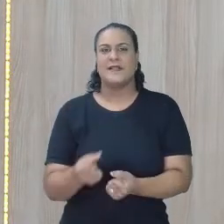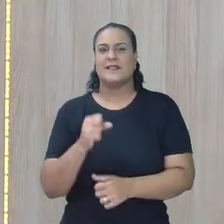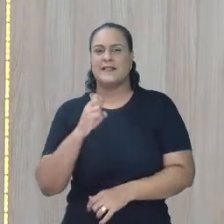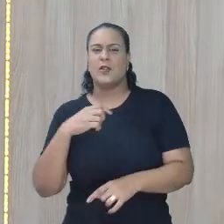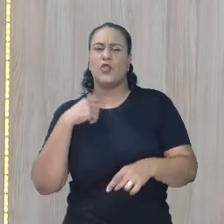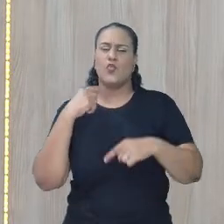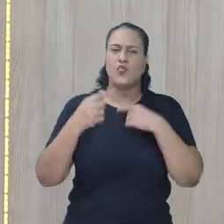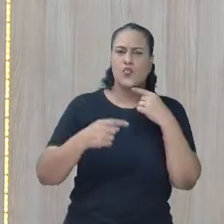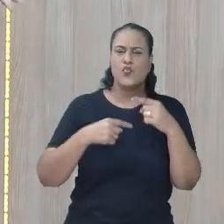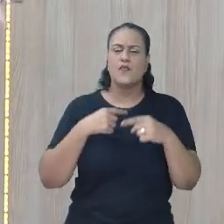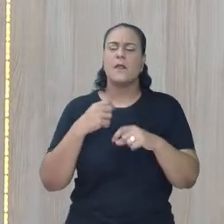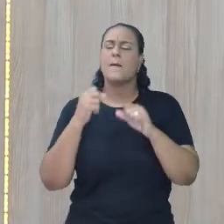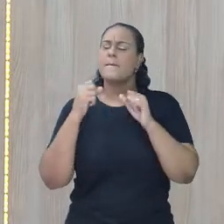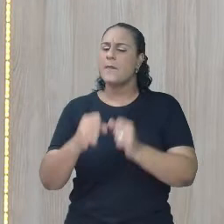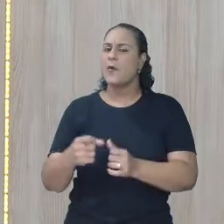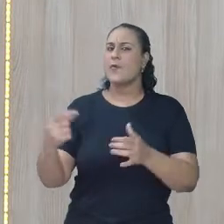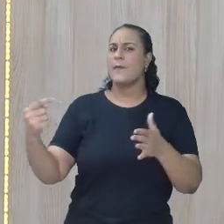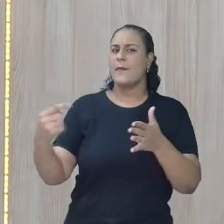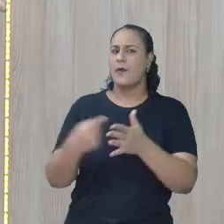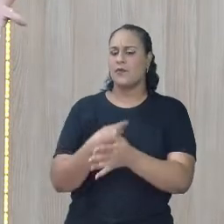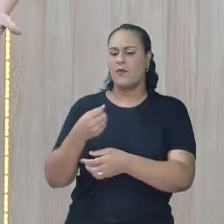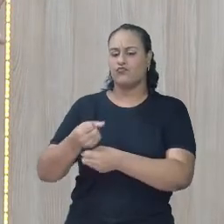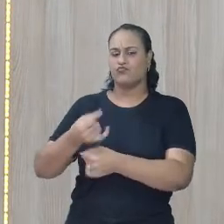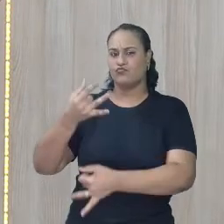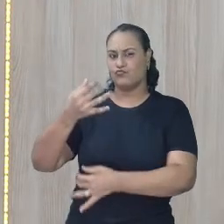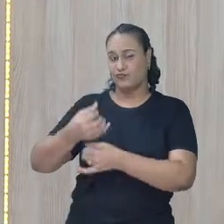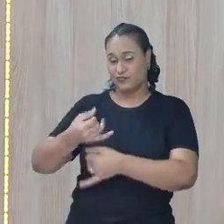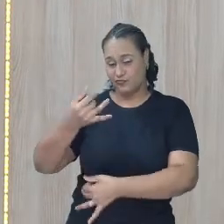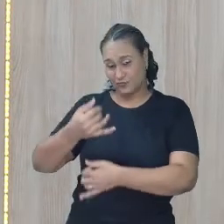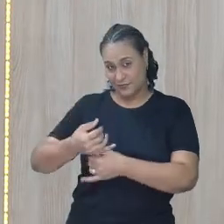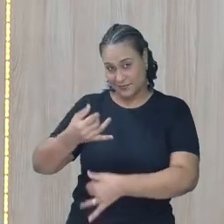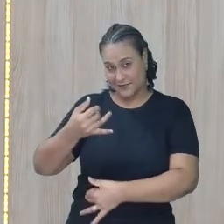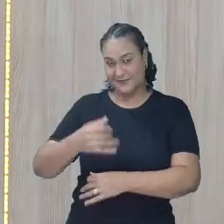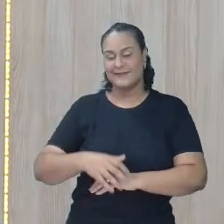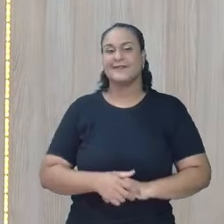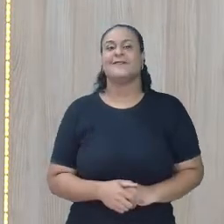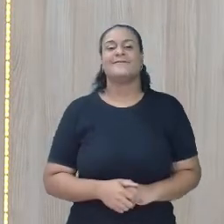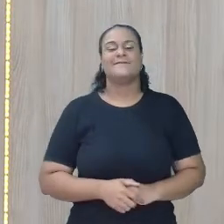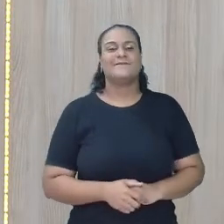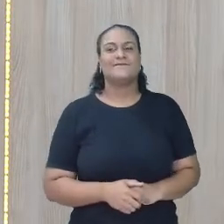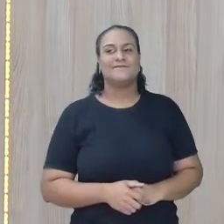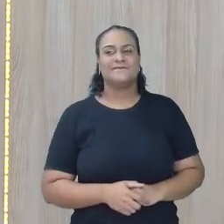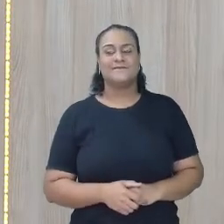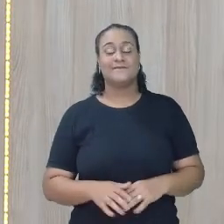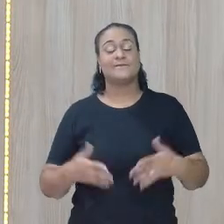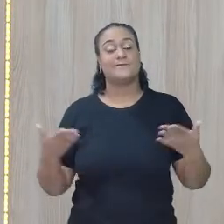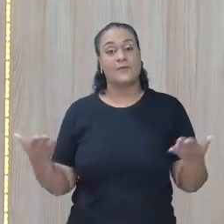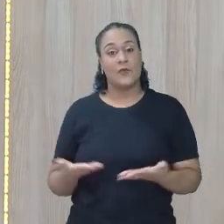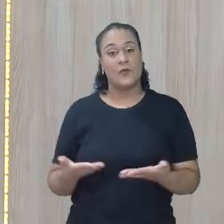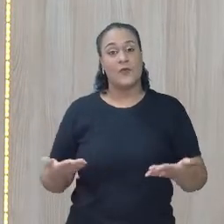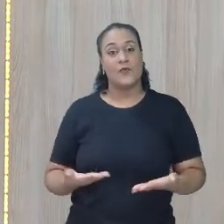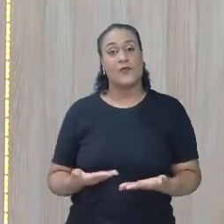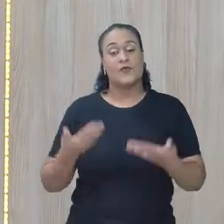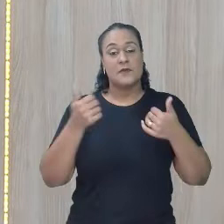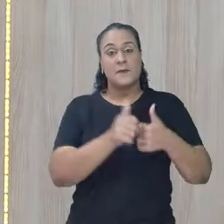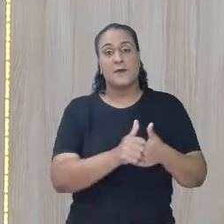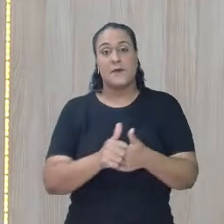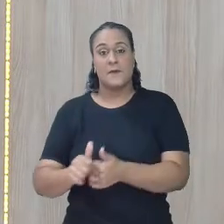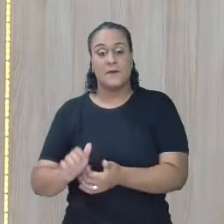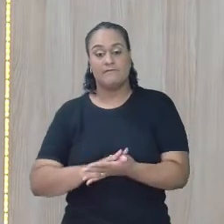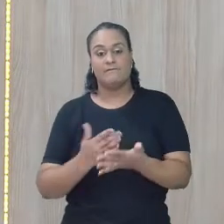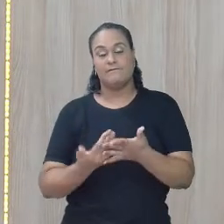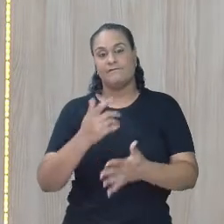para a gente e a gente tenta aqui tirar essa dúvida e conversar um pouquinho sobre os seus comentários, tá certo? Hoje quem me acompanha com a